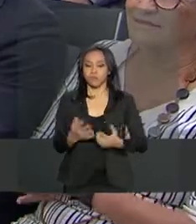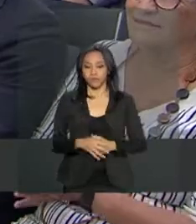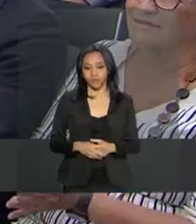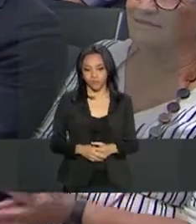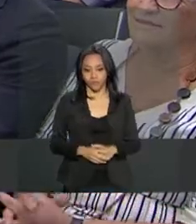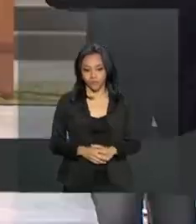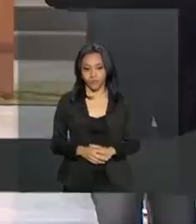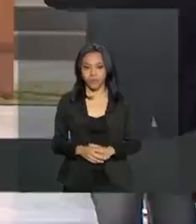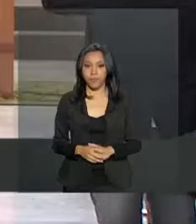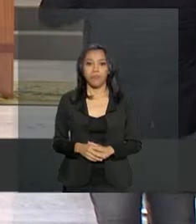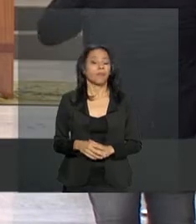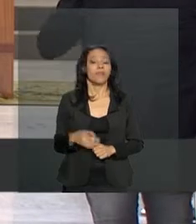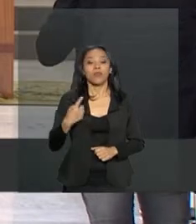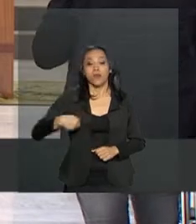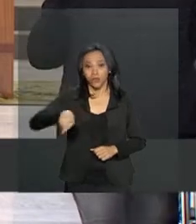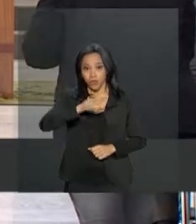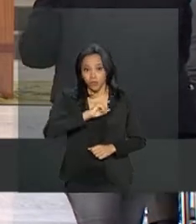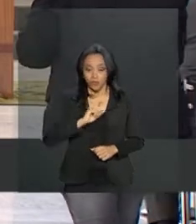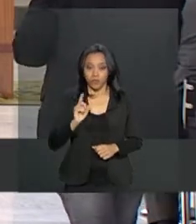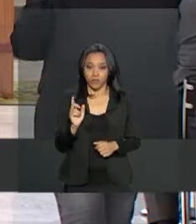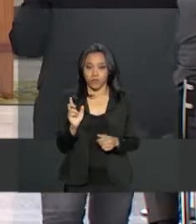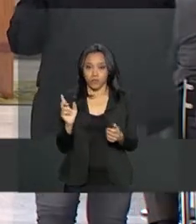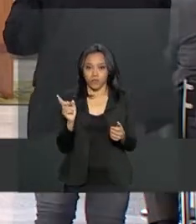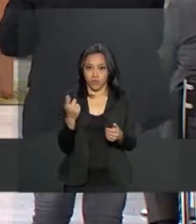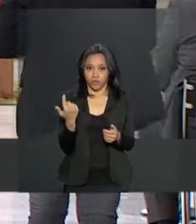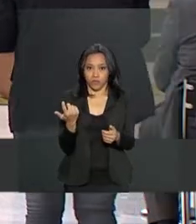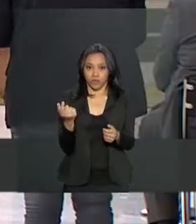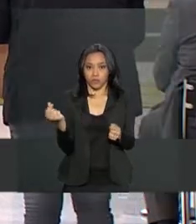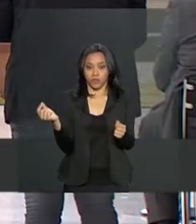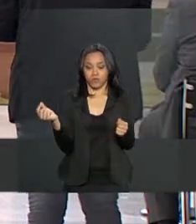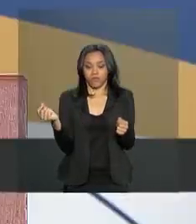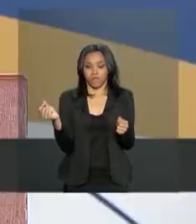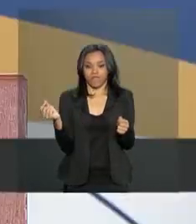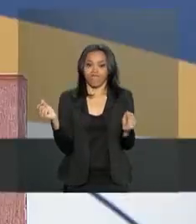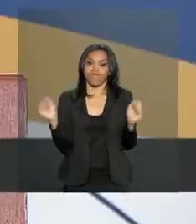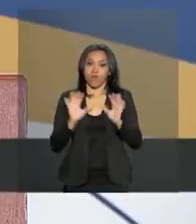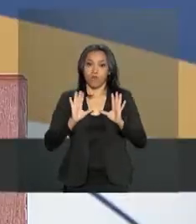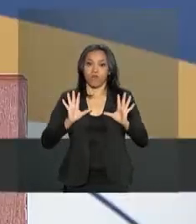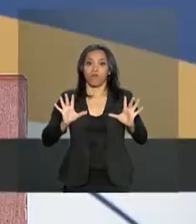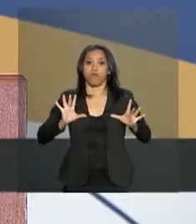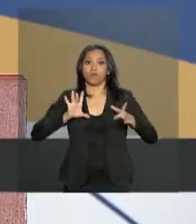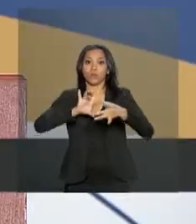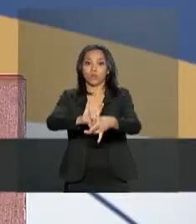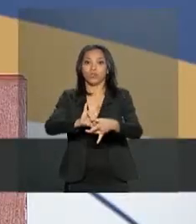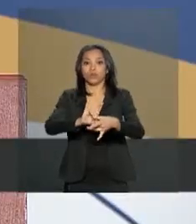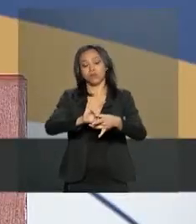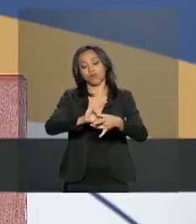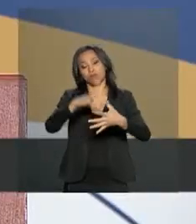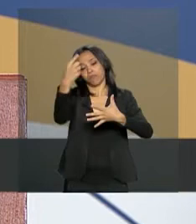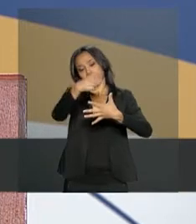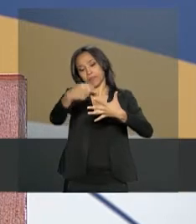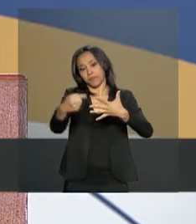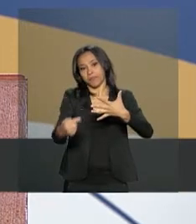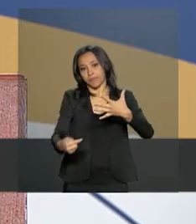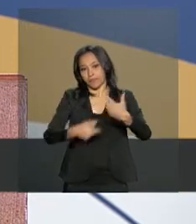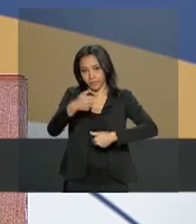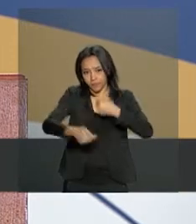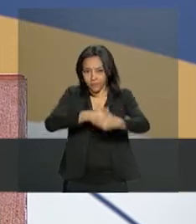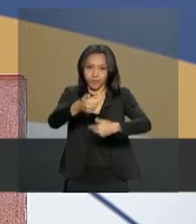nós estamos uniformizando as ações governamentais no plano federal